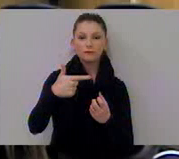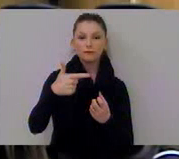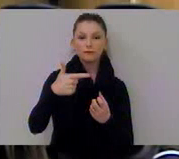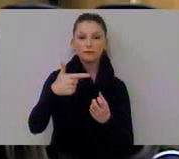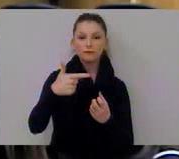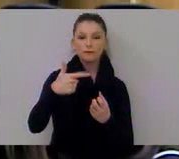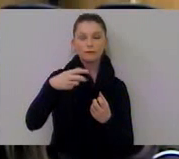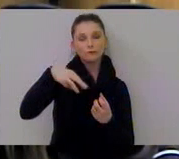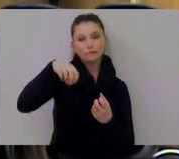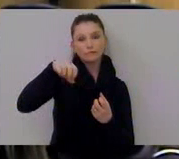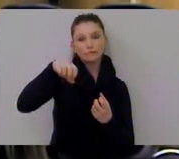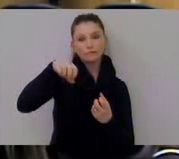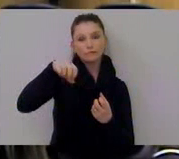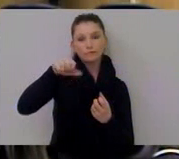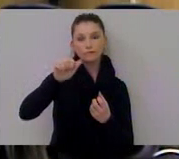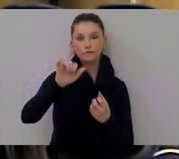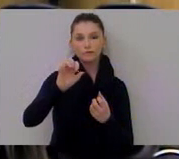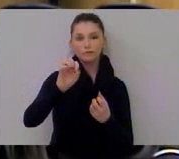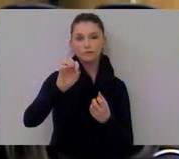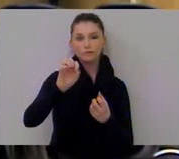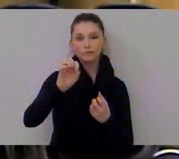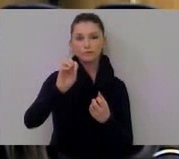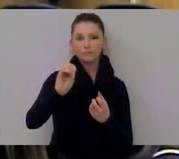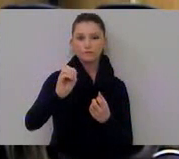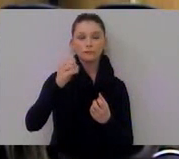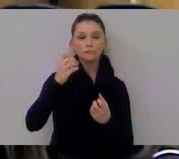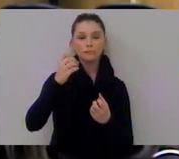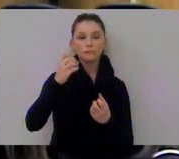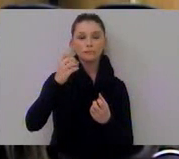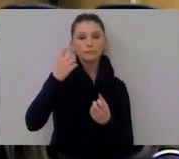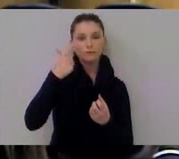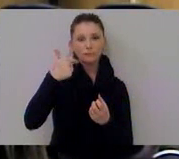2015. O expediente.